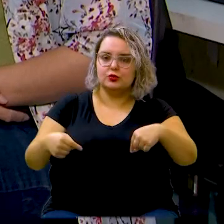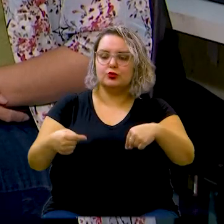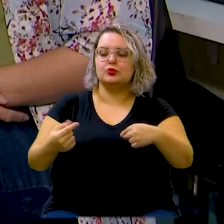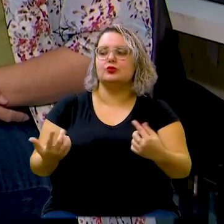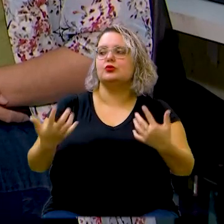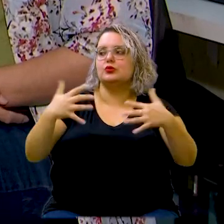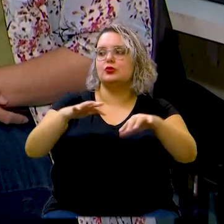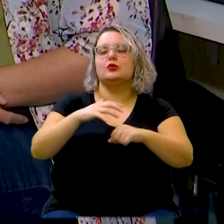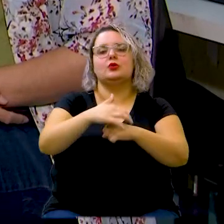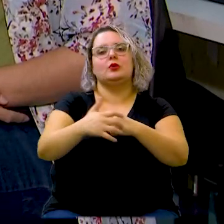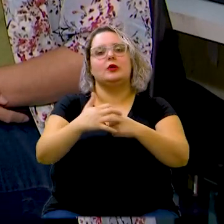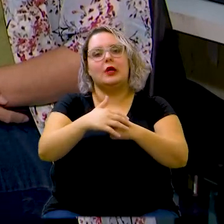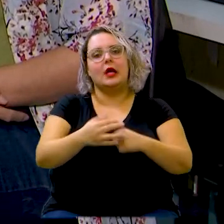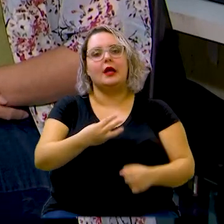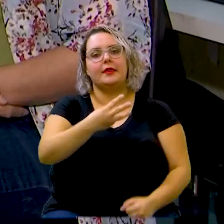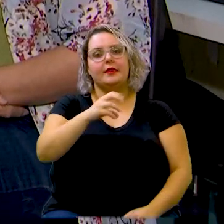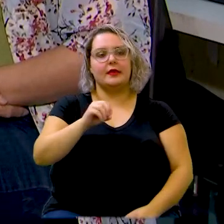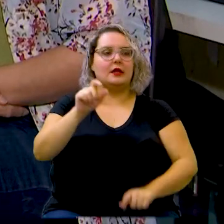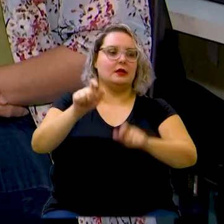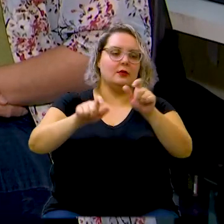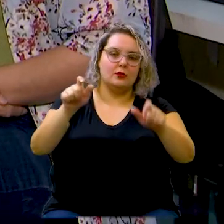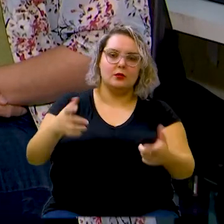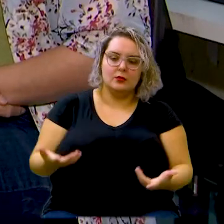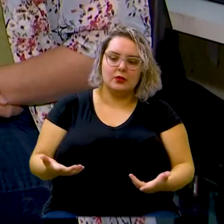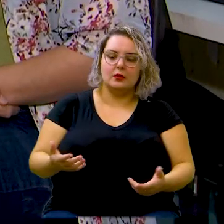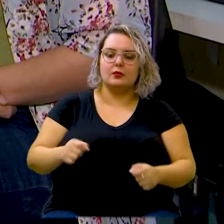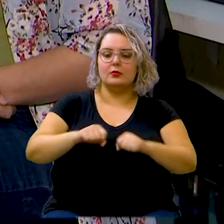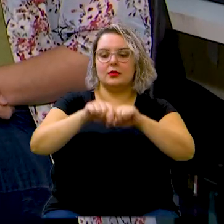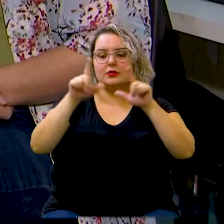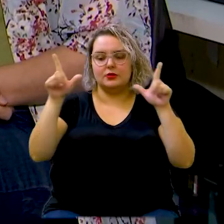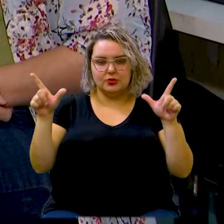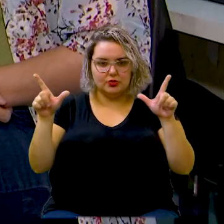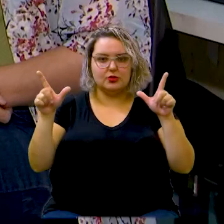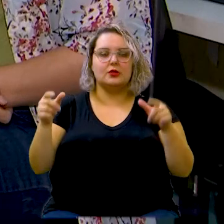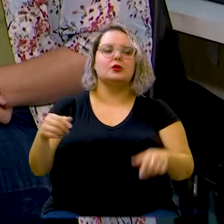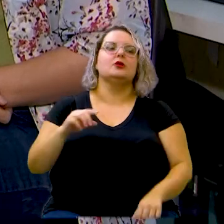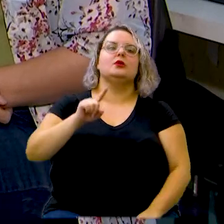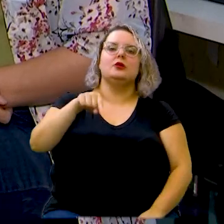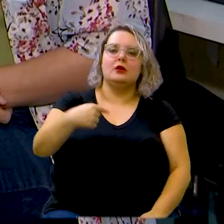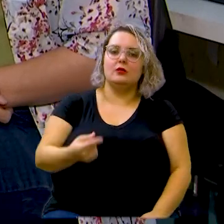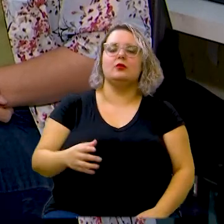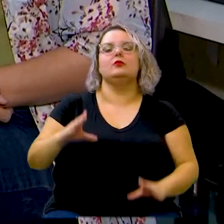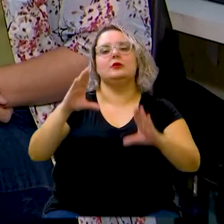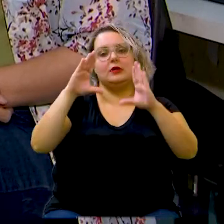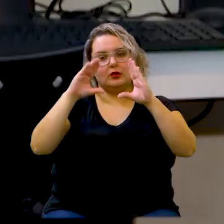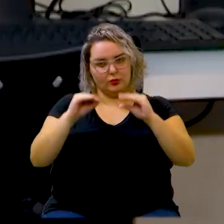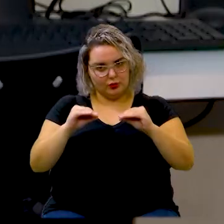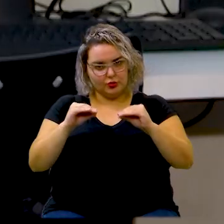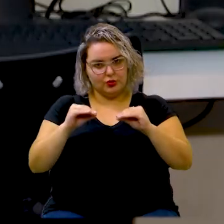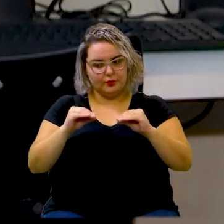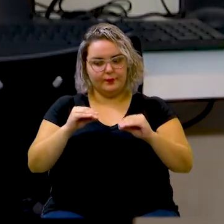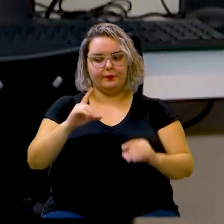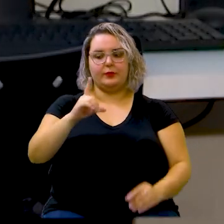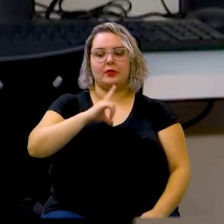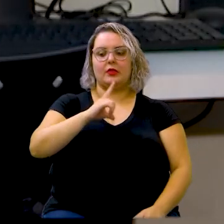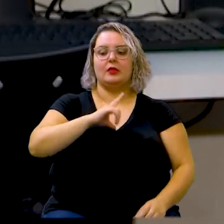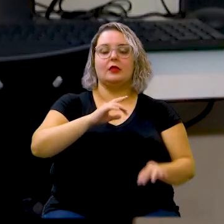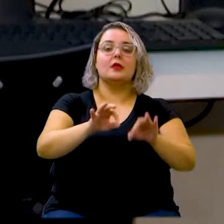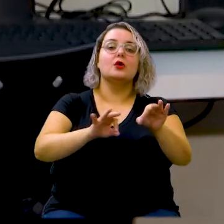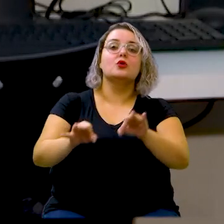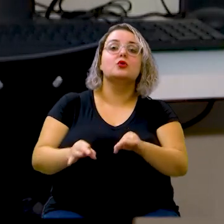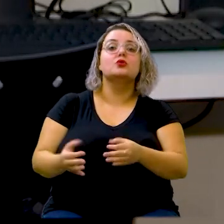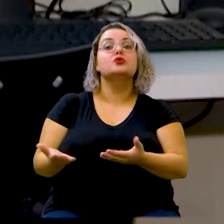aí aproximadamente 30 pessoas, uma no período da manhã e uma no período da noite, né? Nós temos o programa